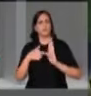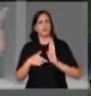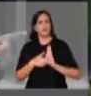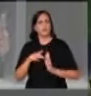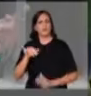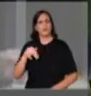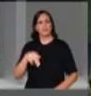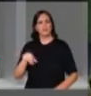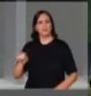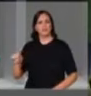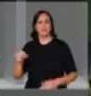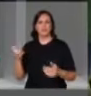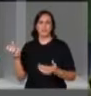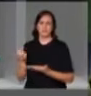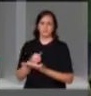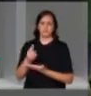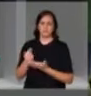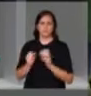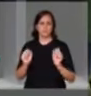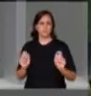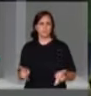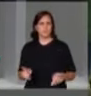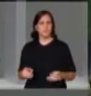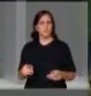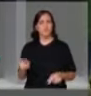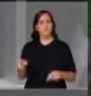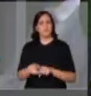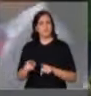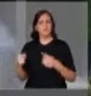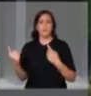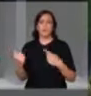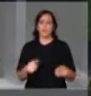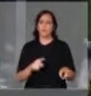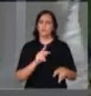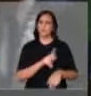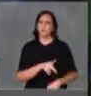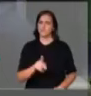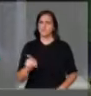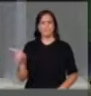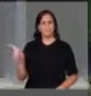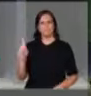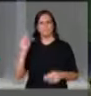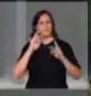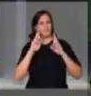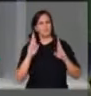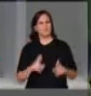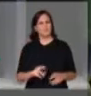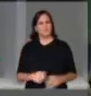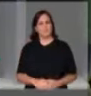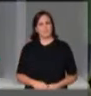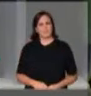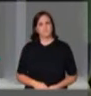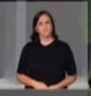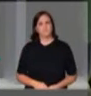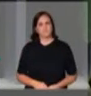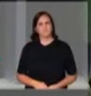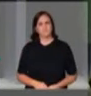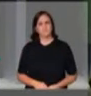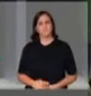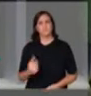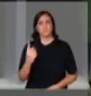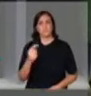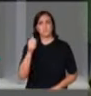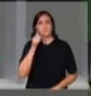tribuna até os professores e professoras, às quais eles não têm respeito. Presidenta, para você ter uma ideia, uma professora agora